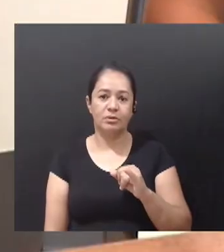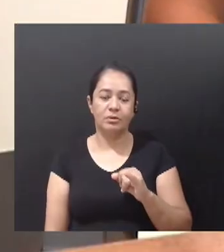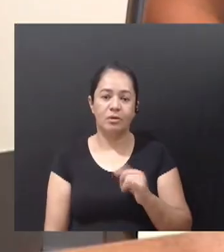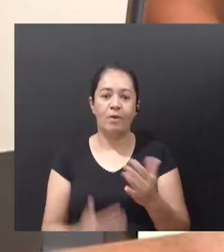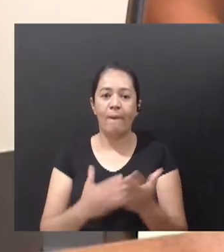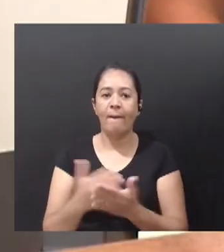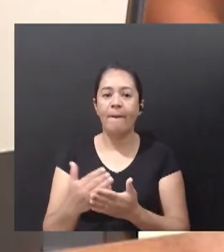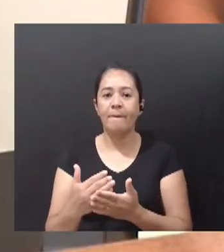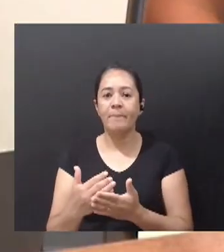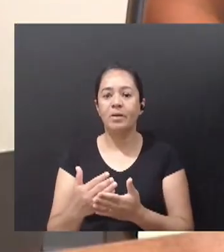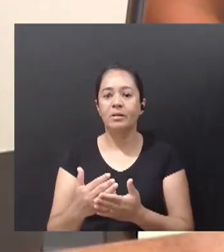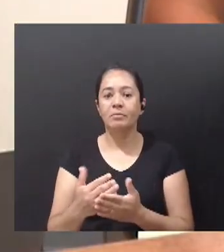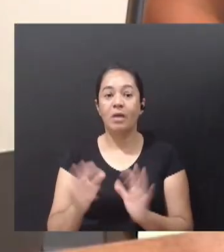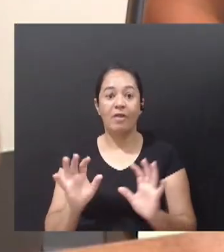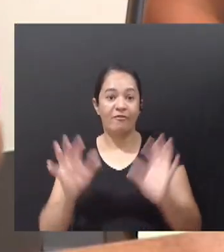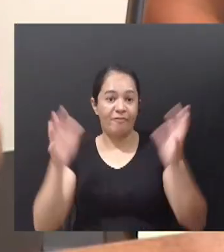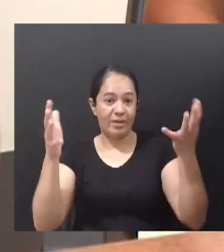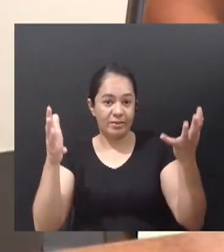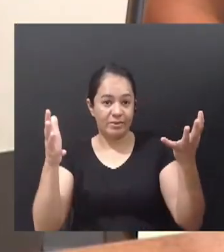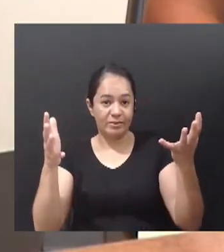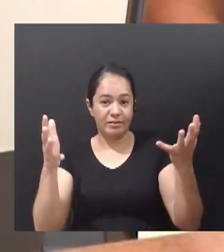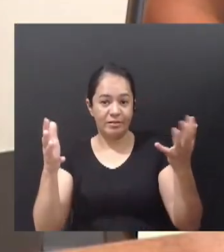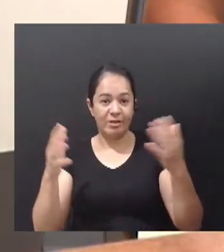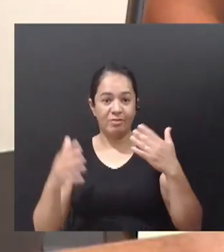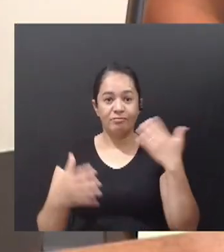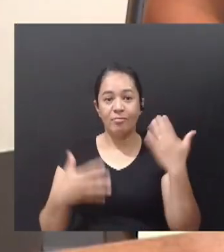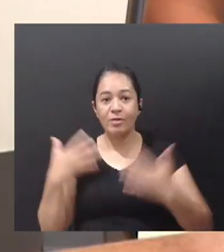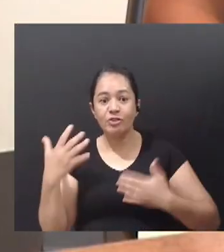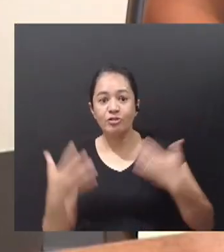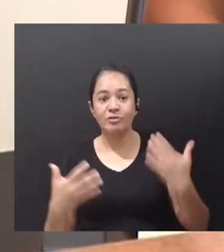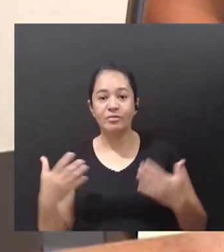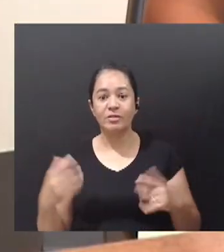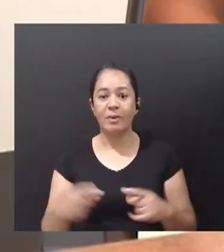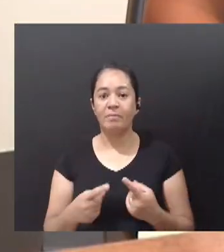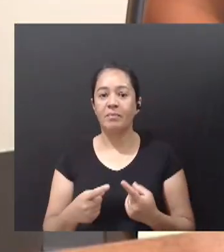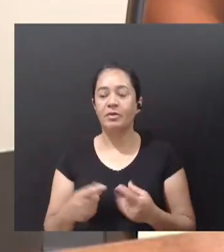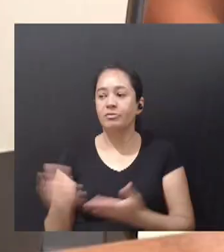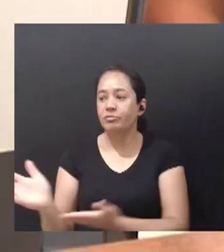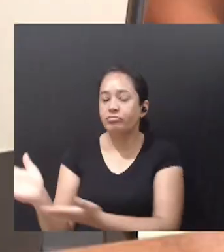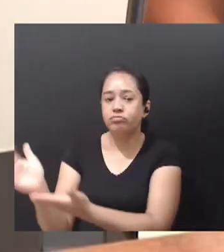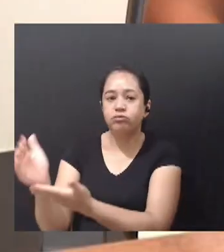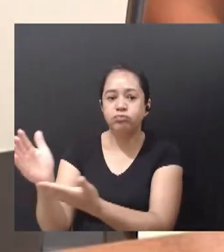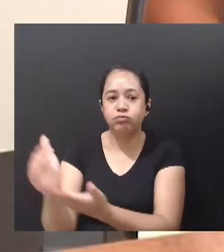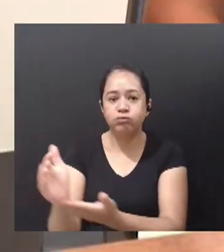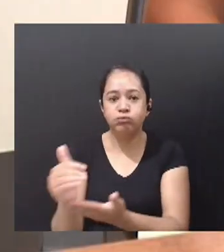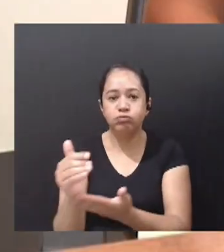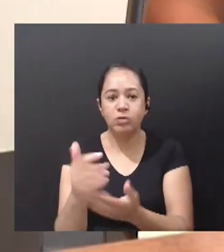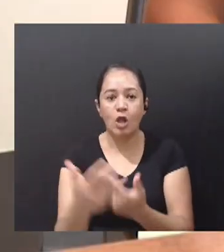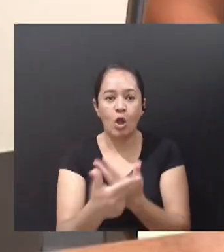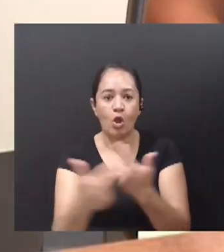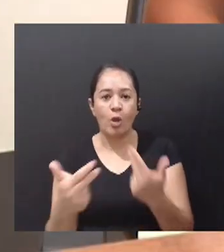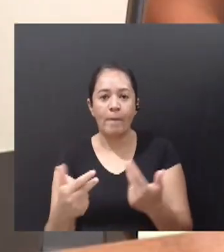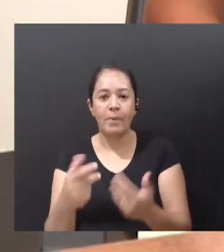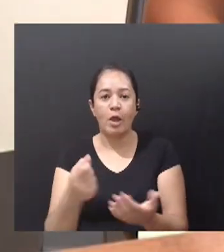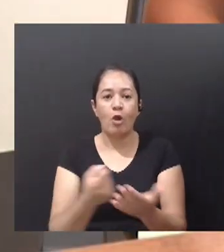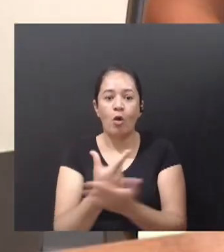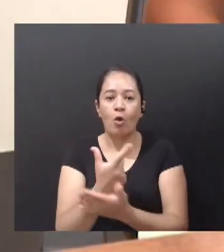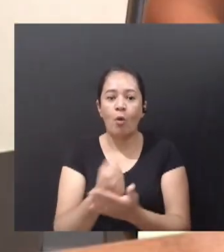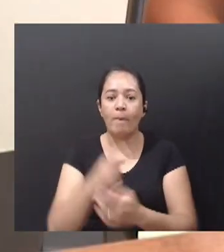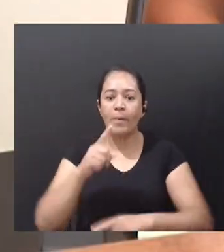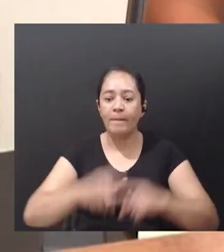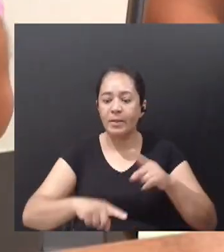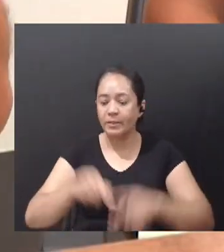festa, né, como uma diversão, mas que arrecadava fundos para comprar o material de uma menina para ela ir para a